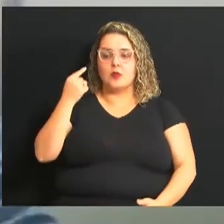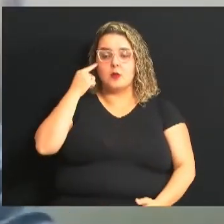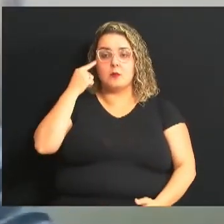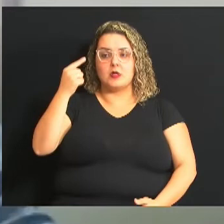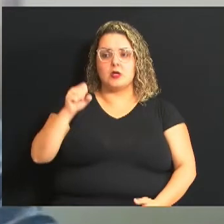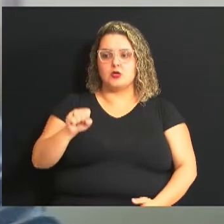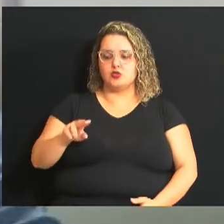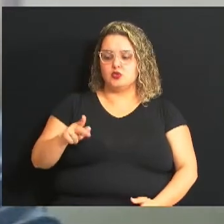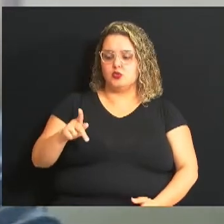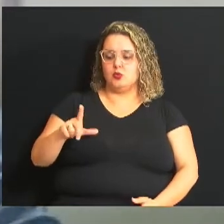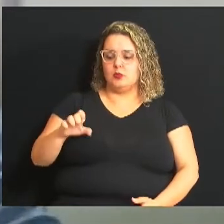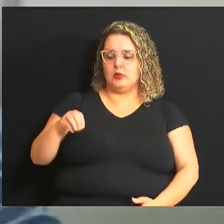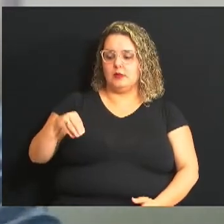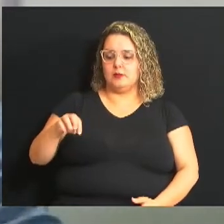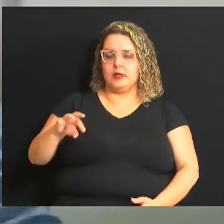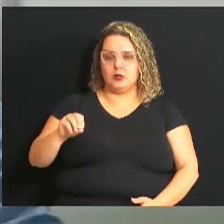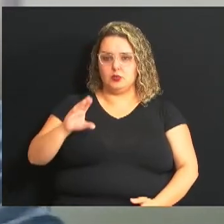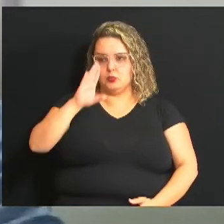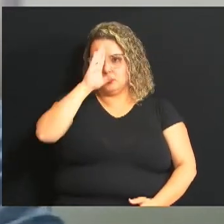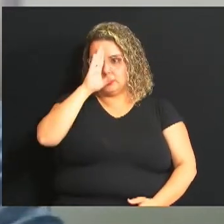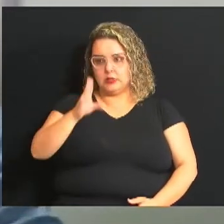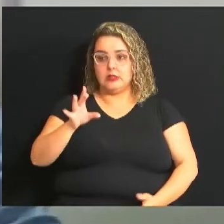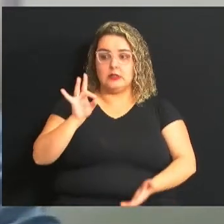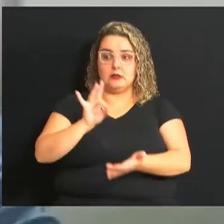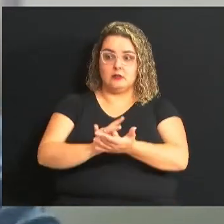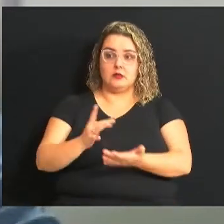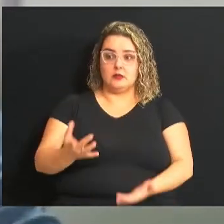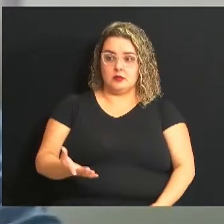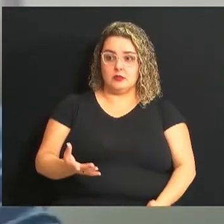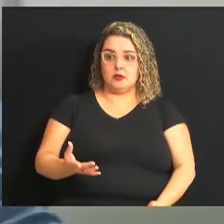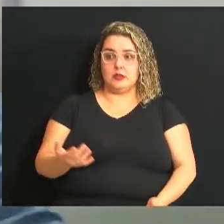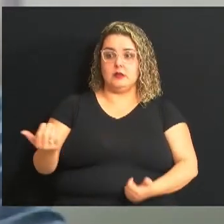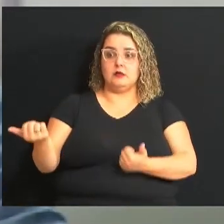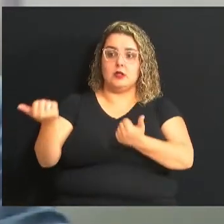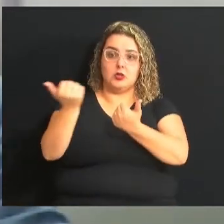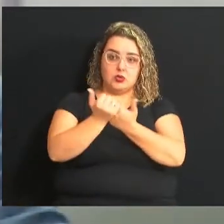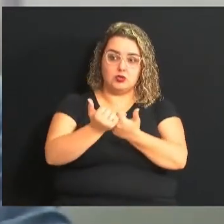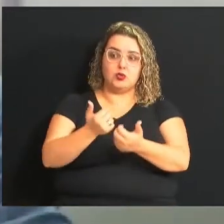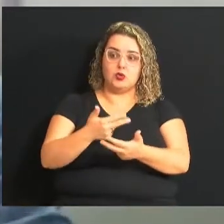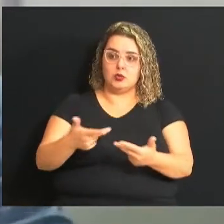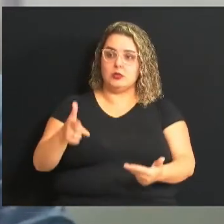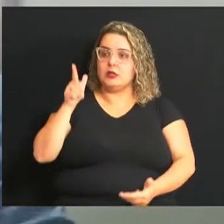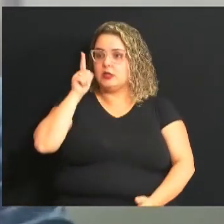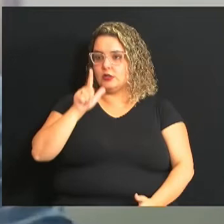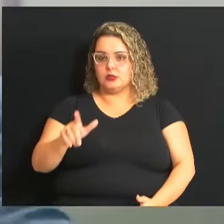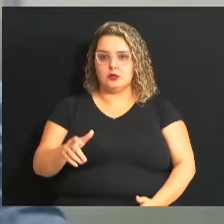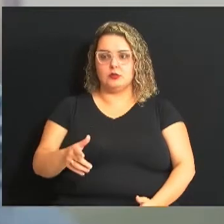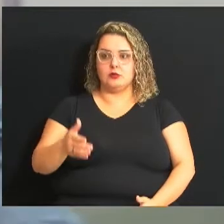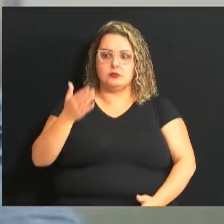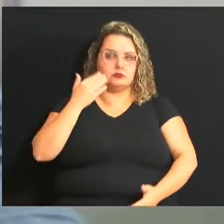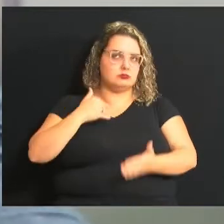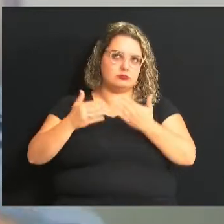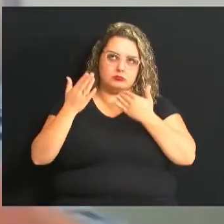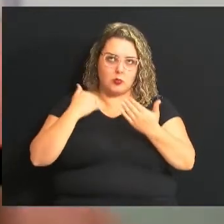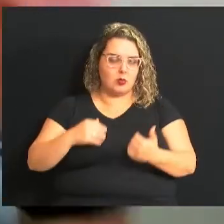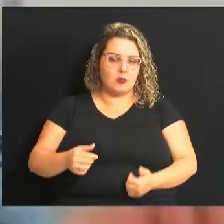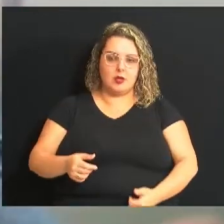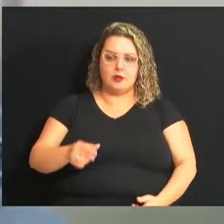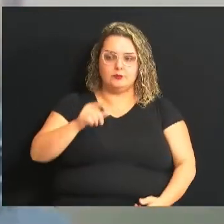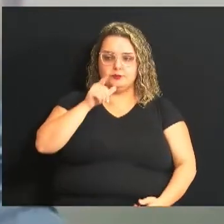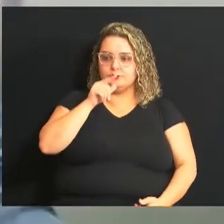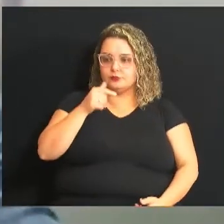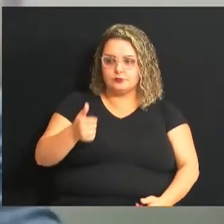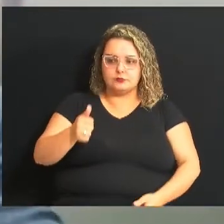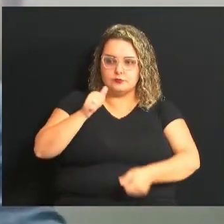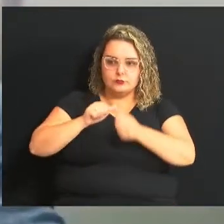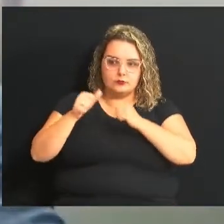algo principal, né? E na verdade ele vem para substituir algo que a gente não consegue consumir durante uma